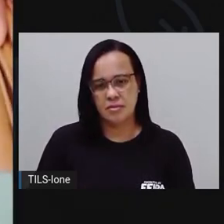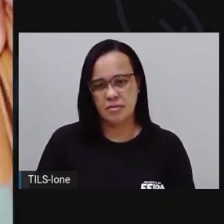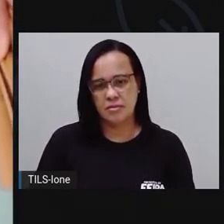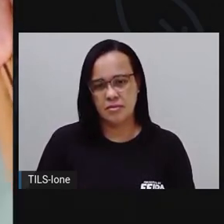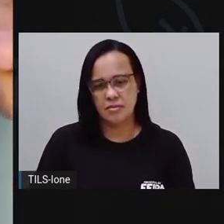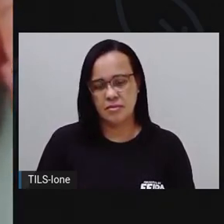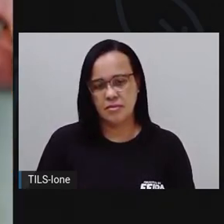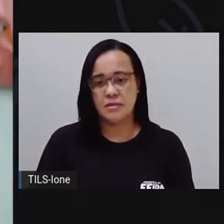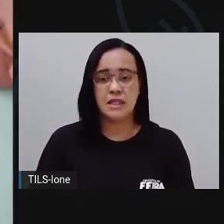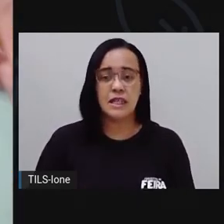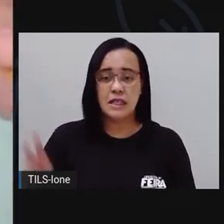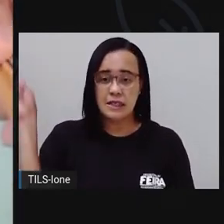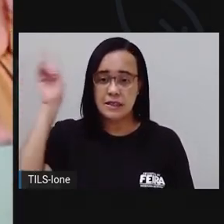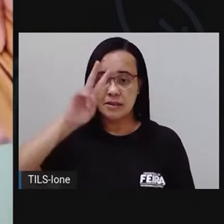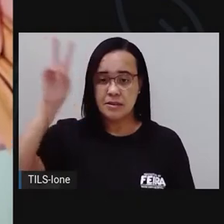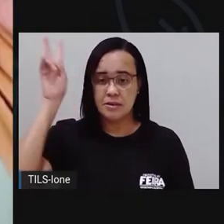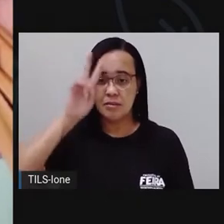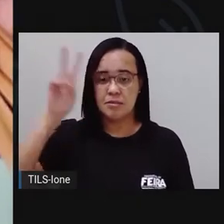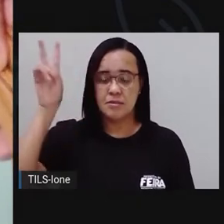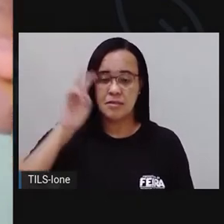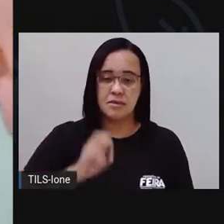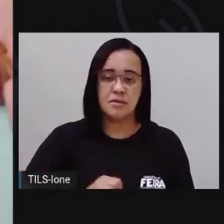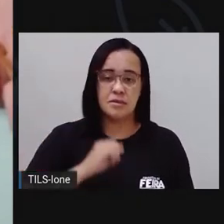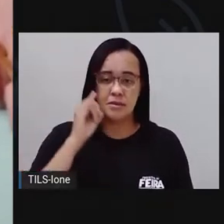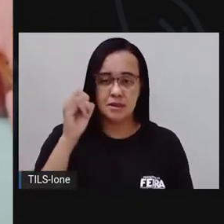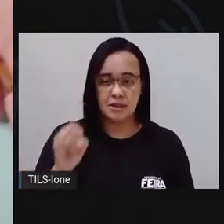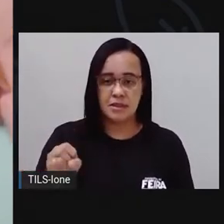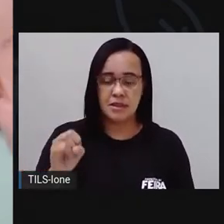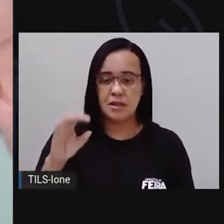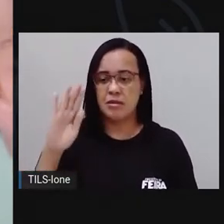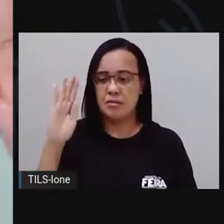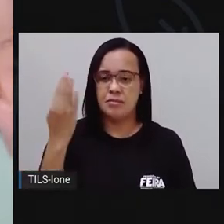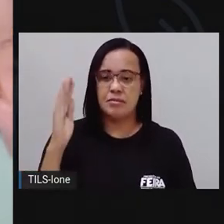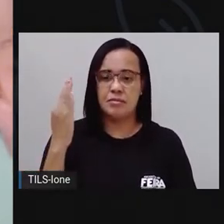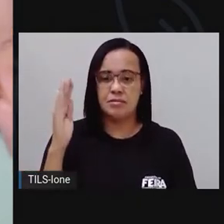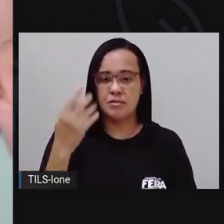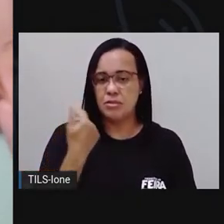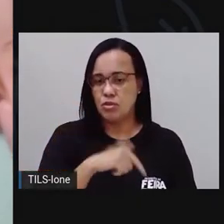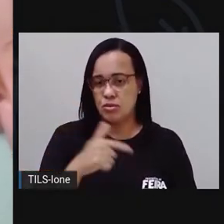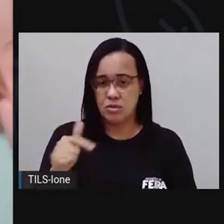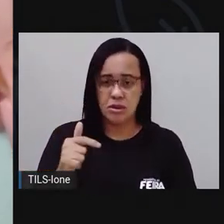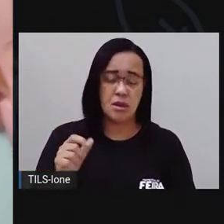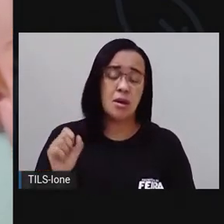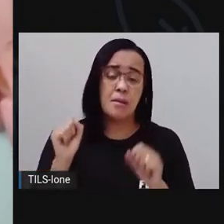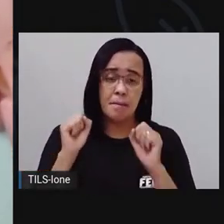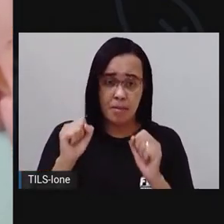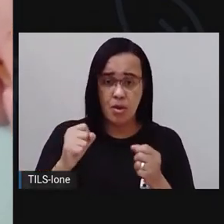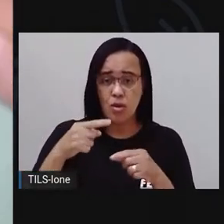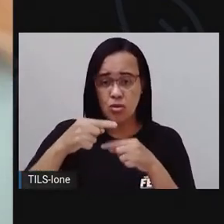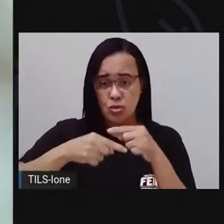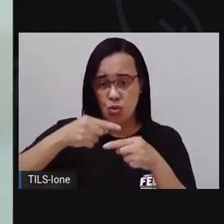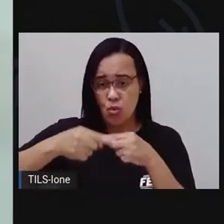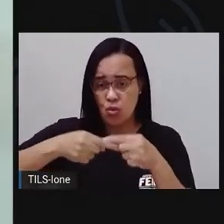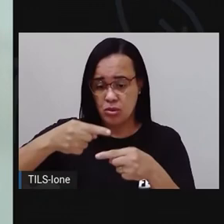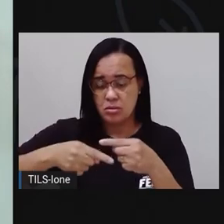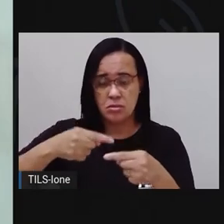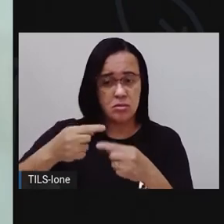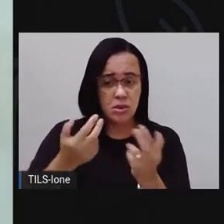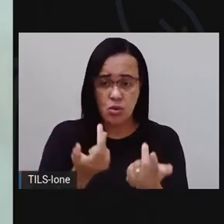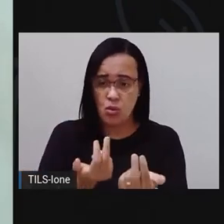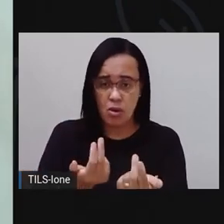Lembrando, ó, que se você não tiver palito, você vai usar o rolinho, ó, fica da mesma